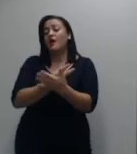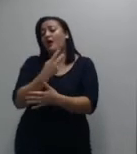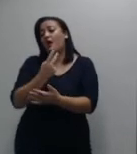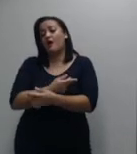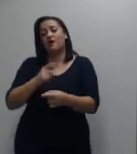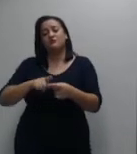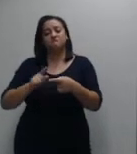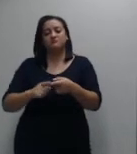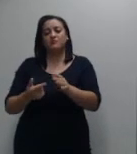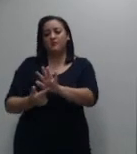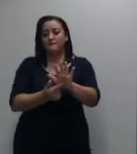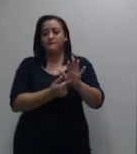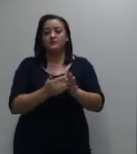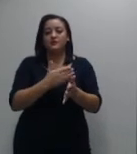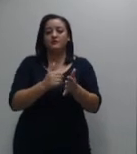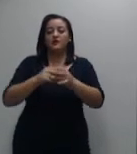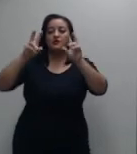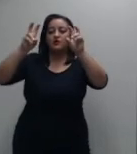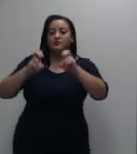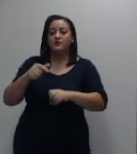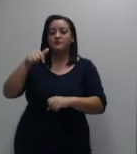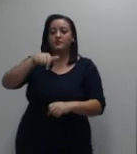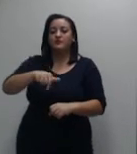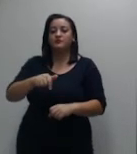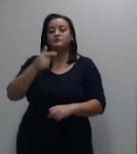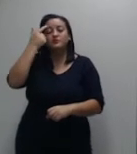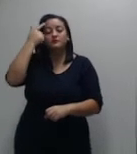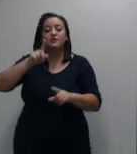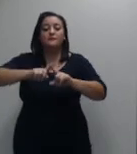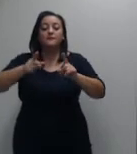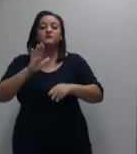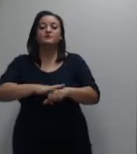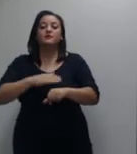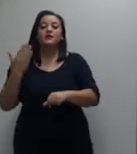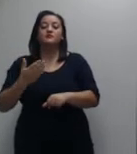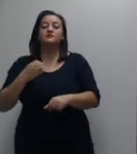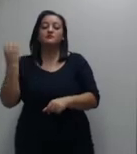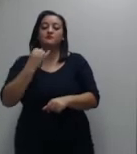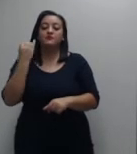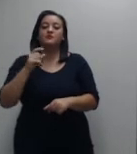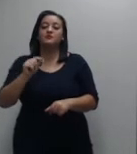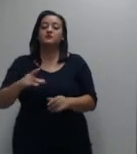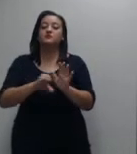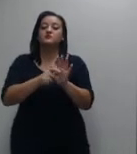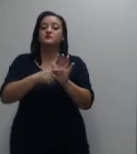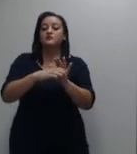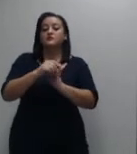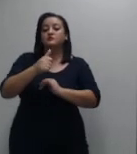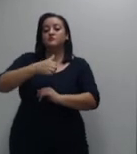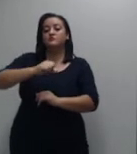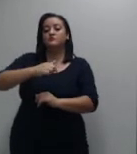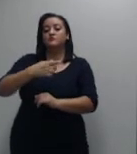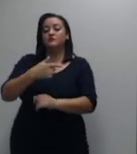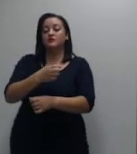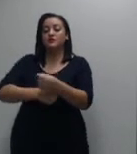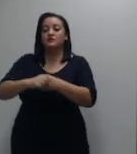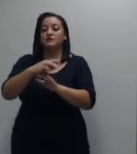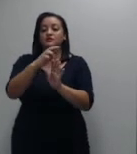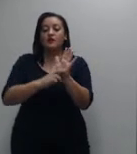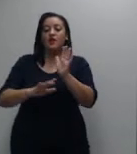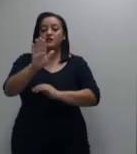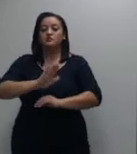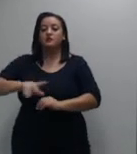enfim foi trazer da pedra doutrina neste nesse sentido mas o mais importante é que você pensa de 73 A Regra geral era